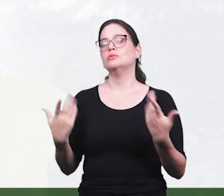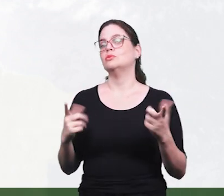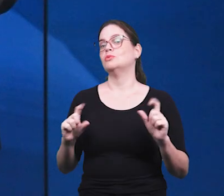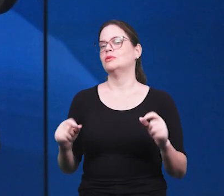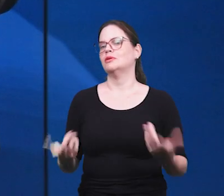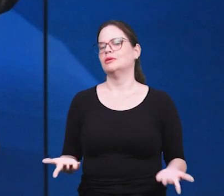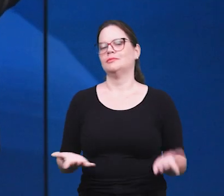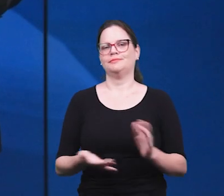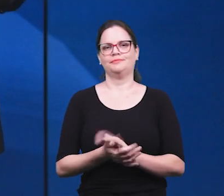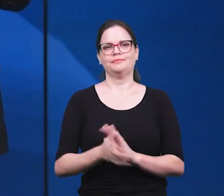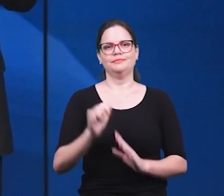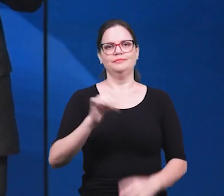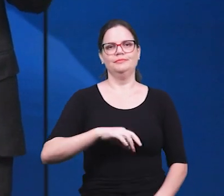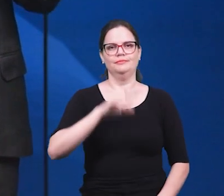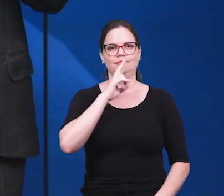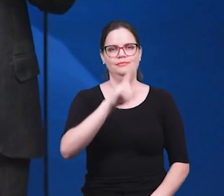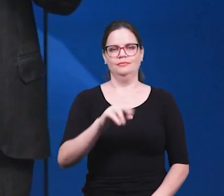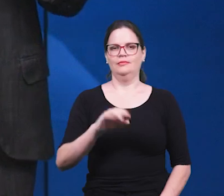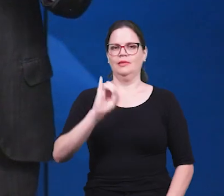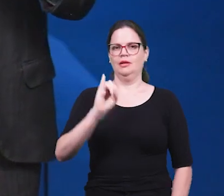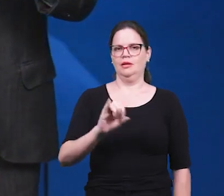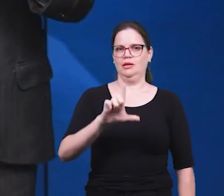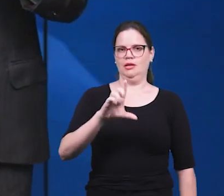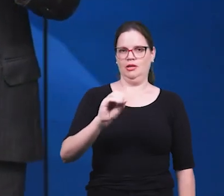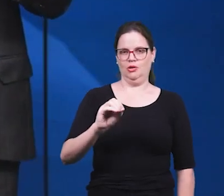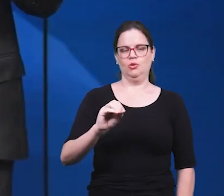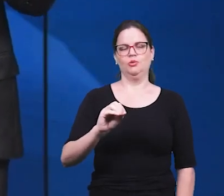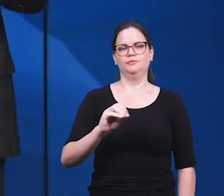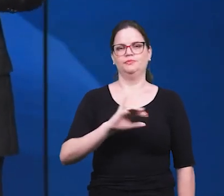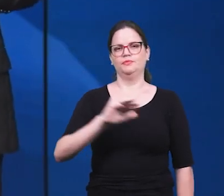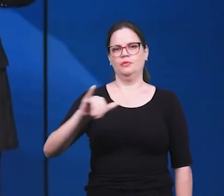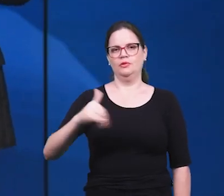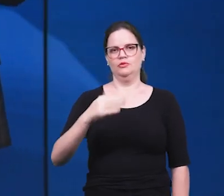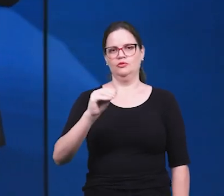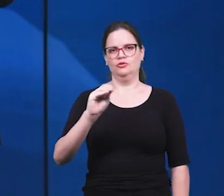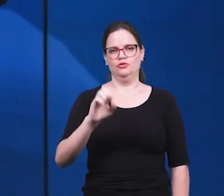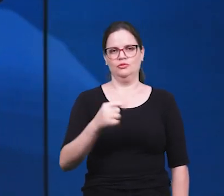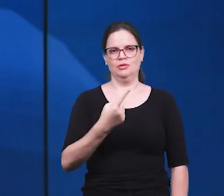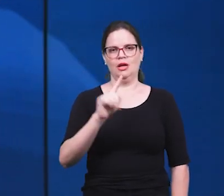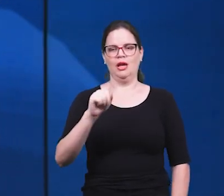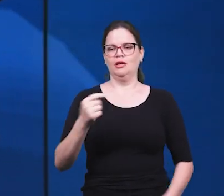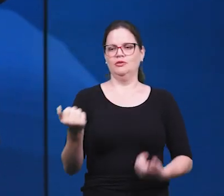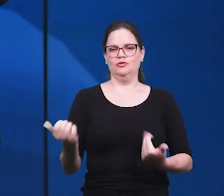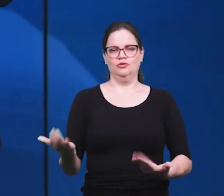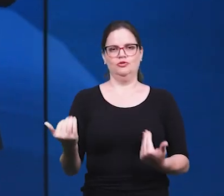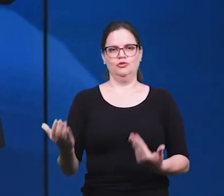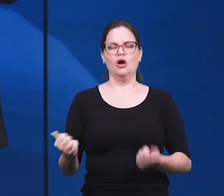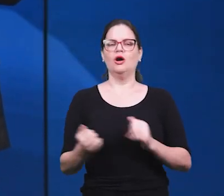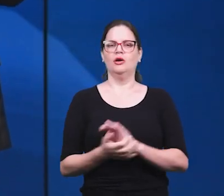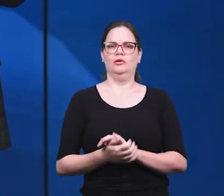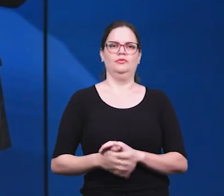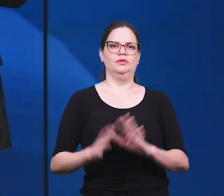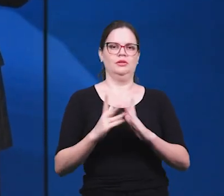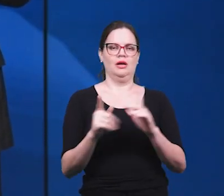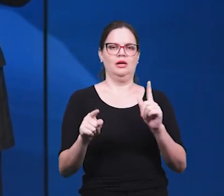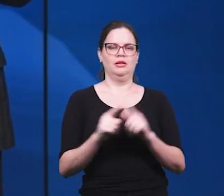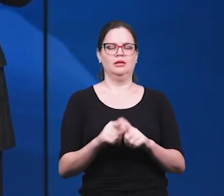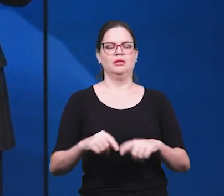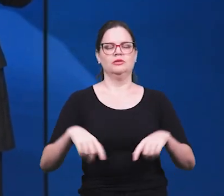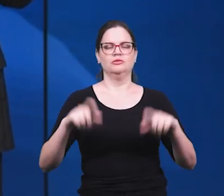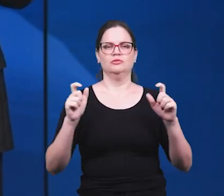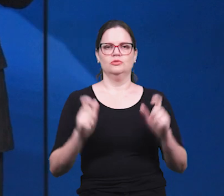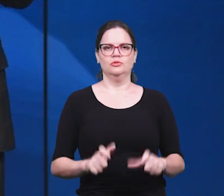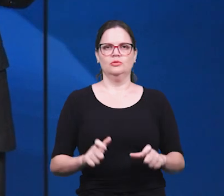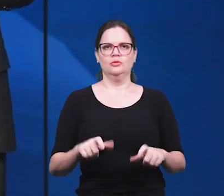nos responder primeiro é o nosso irmão Ilo José Alves. Ele é um jovem da nossa igreja lá de União de Palmares, União